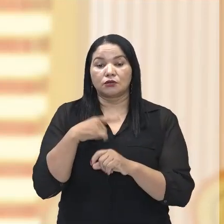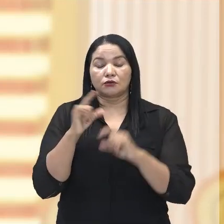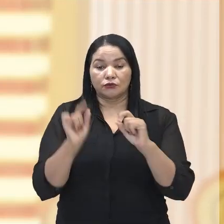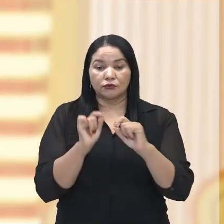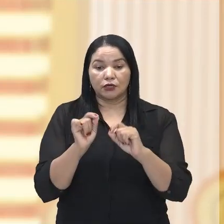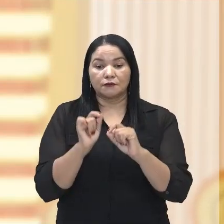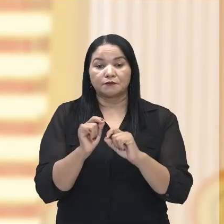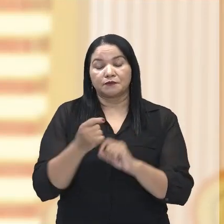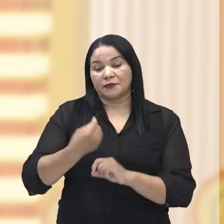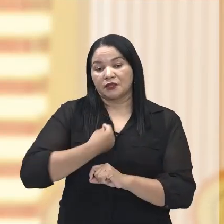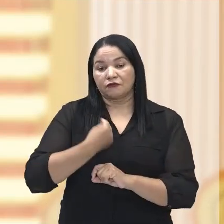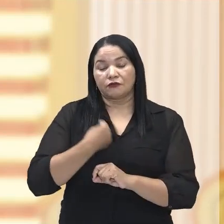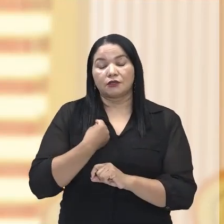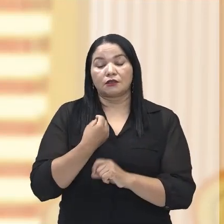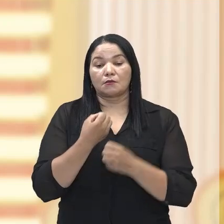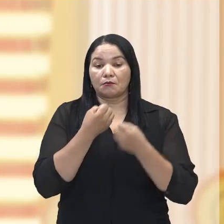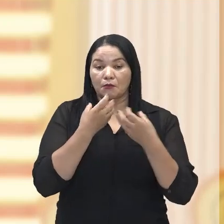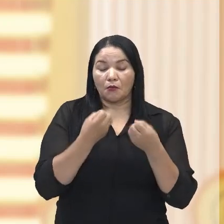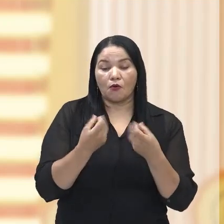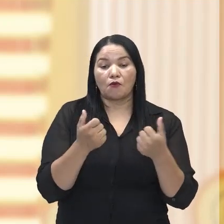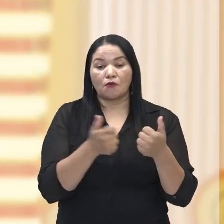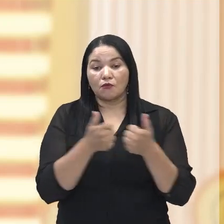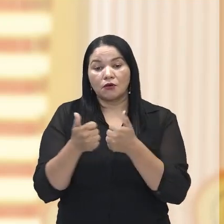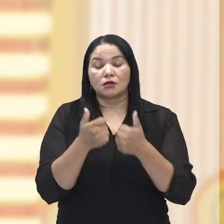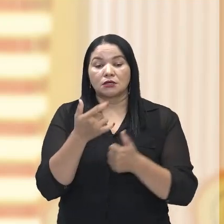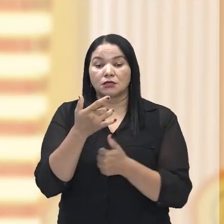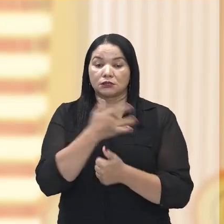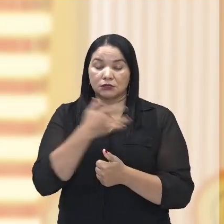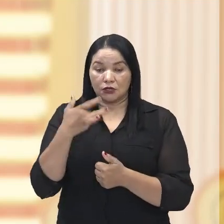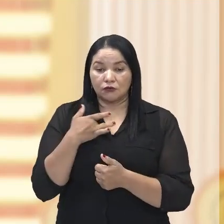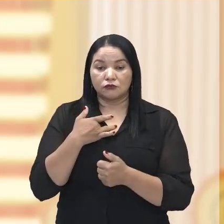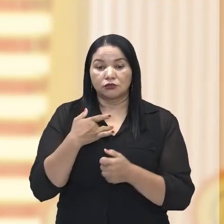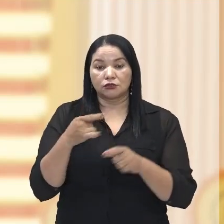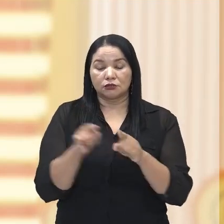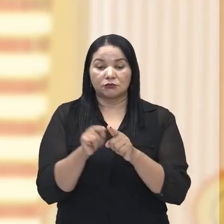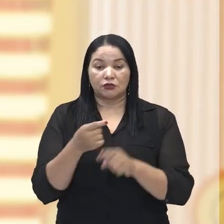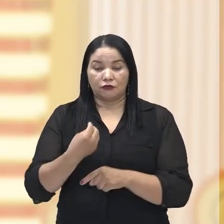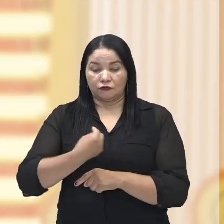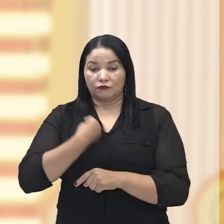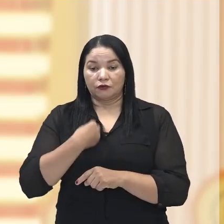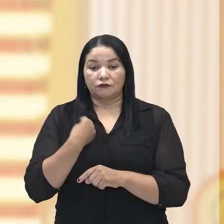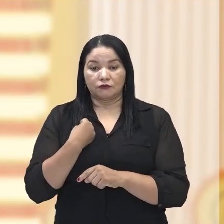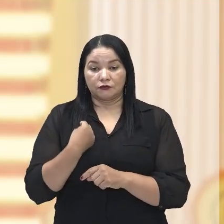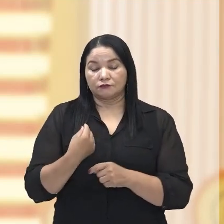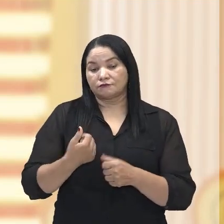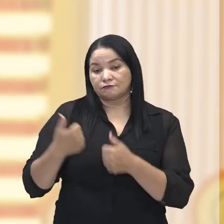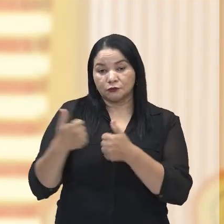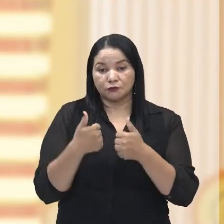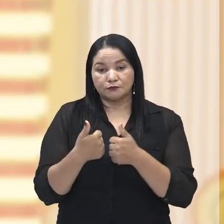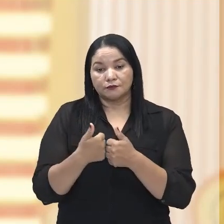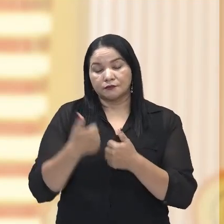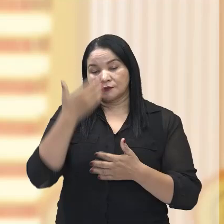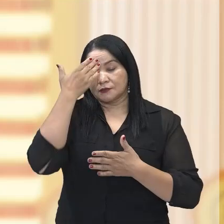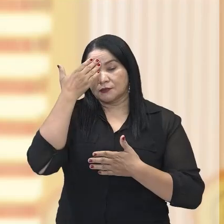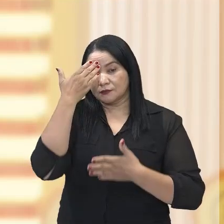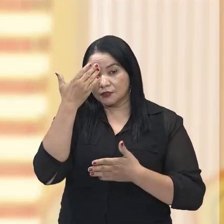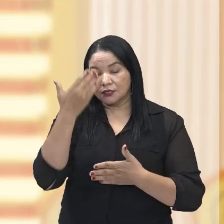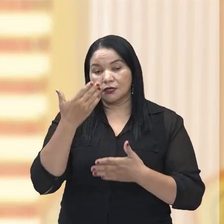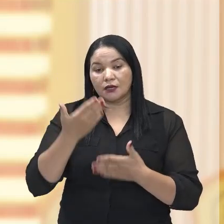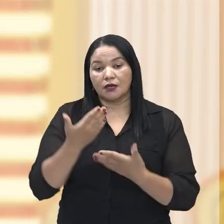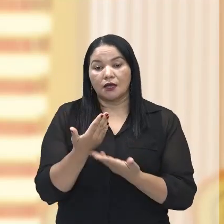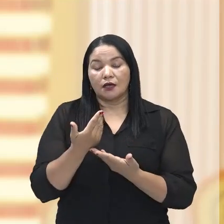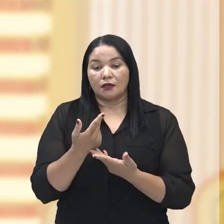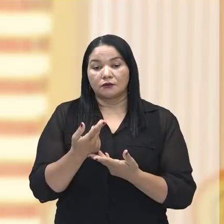oportunidade de ter uma vida boa, de ter saúde e viver de forma plena. Muito obrigado pela